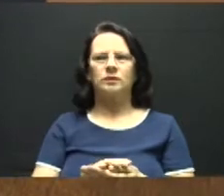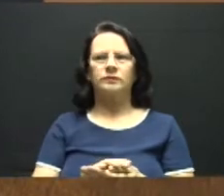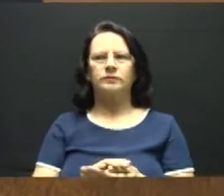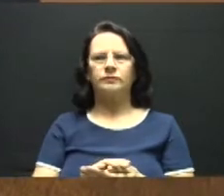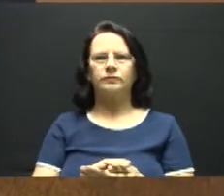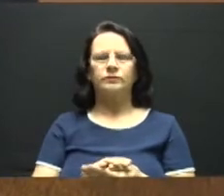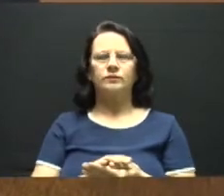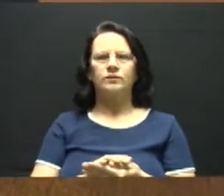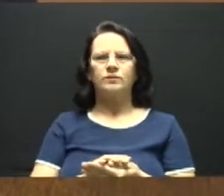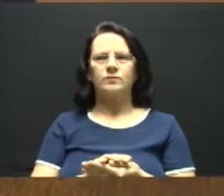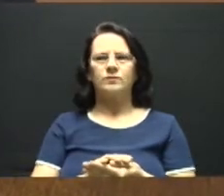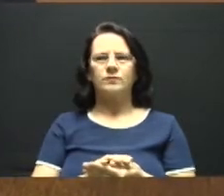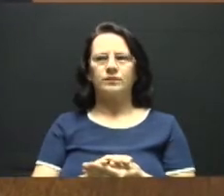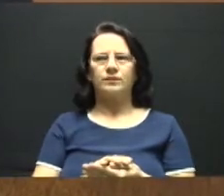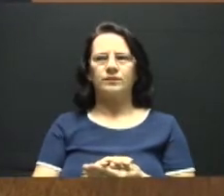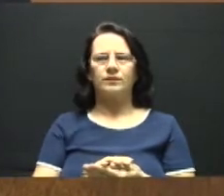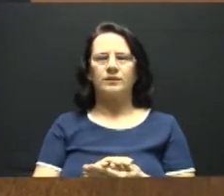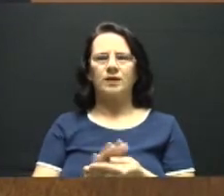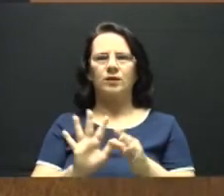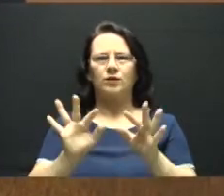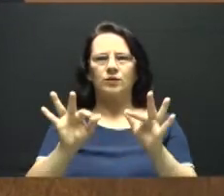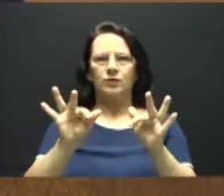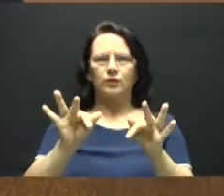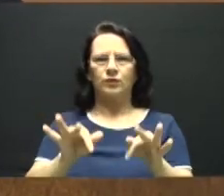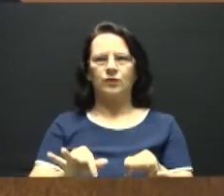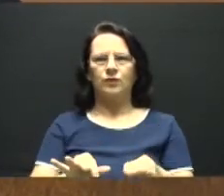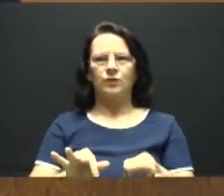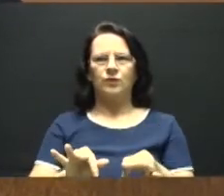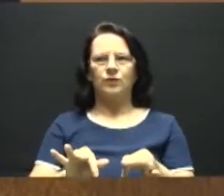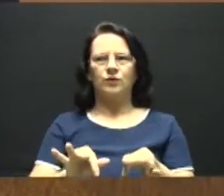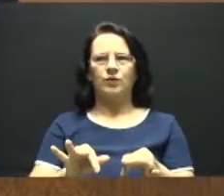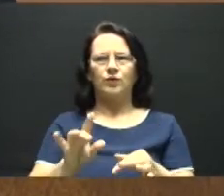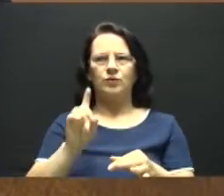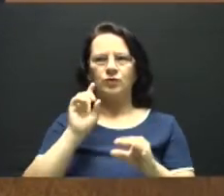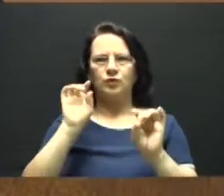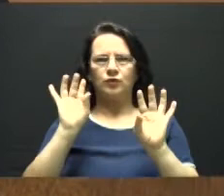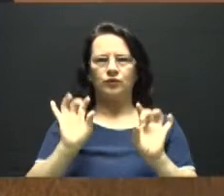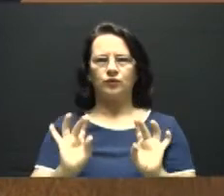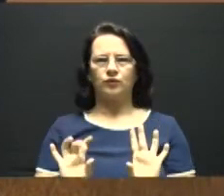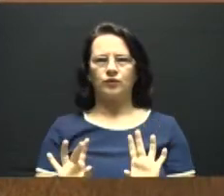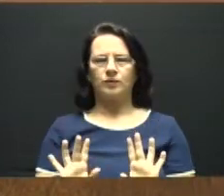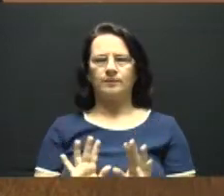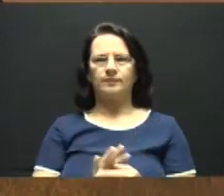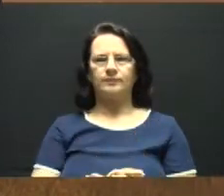da tv câmara declara encerrada apresente solenidade